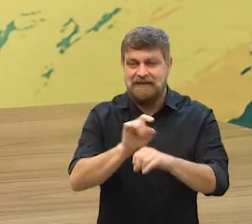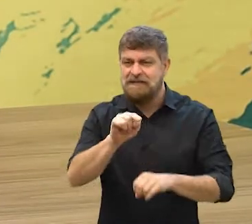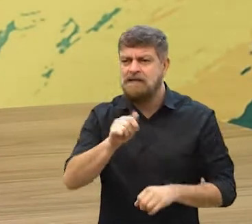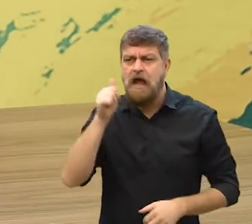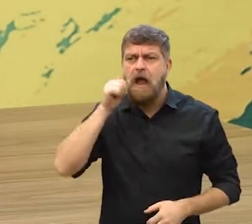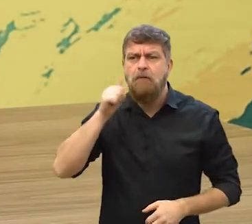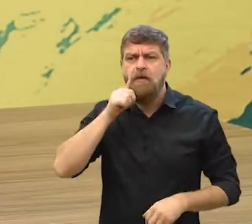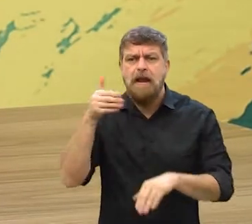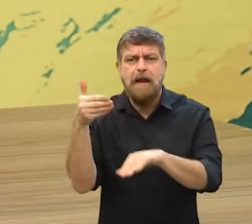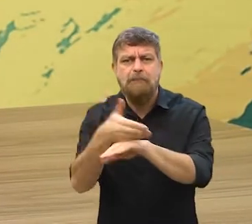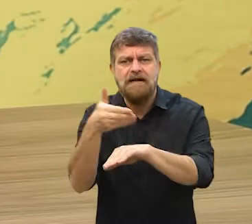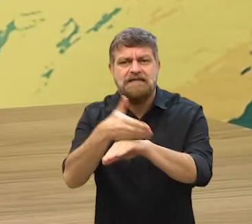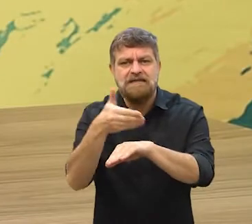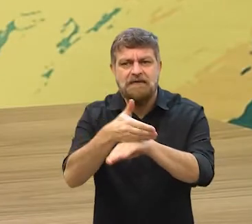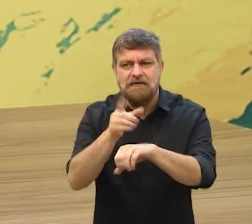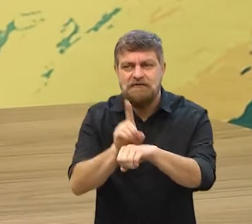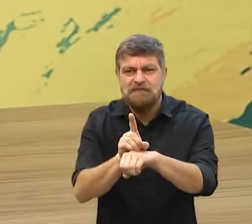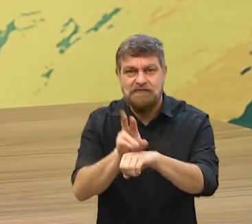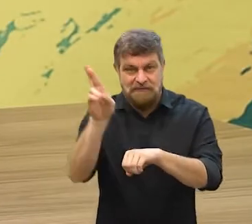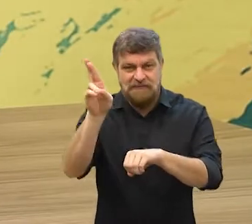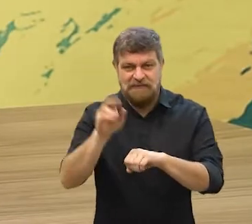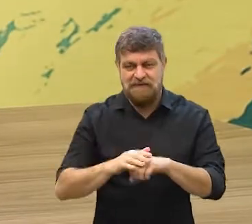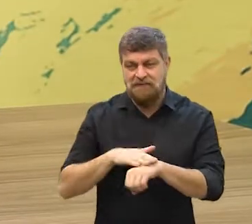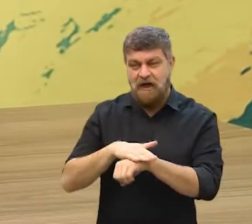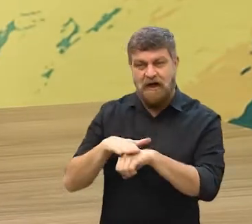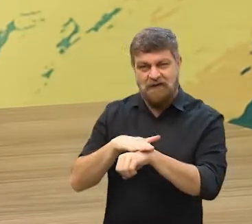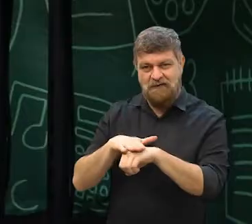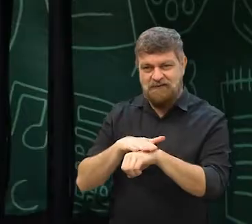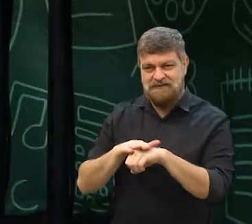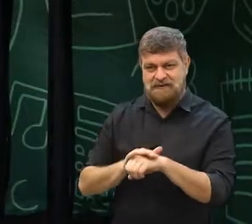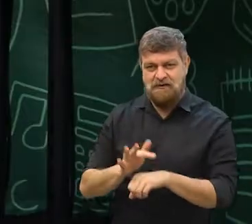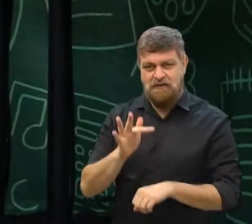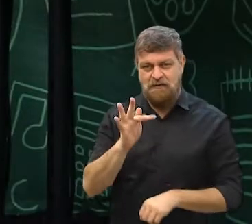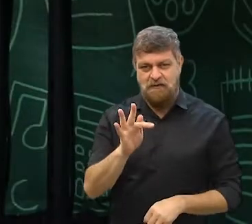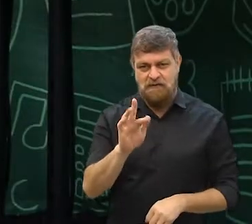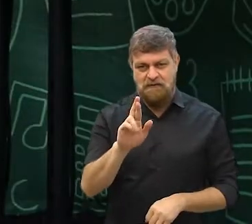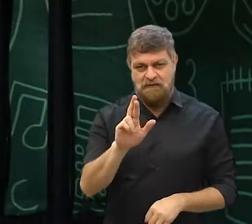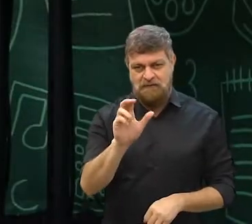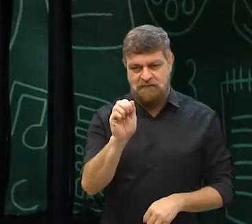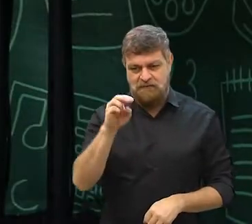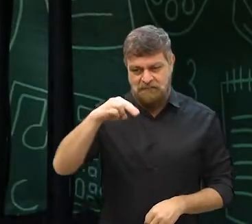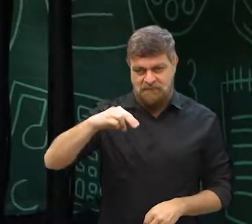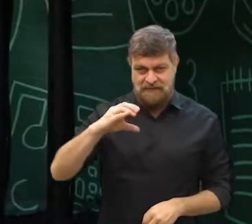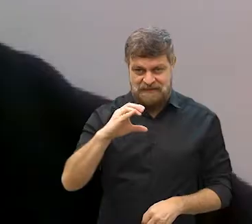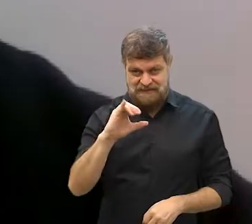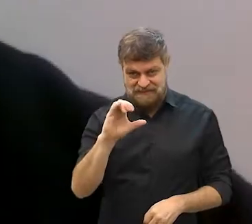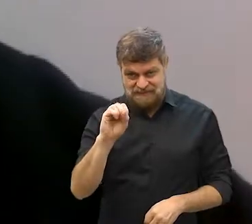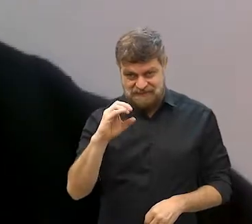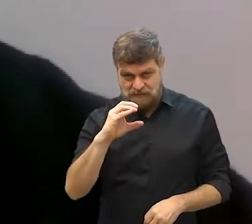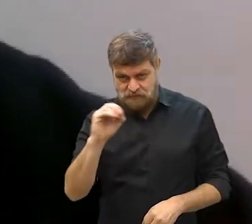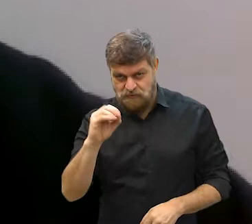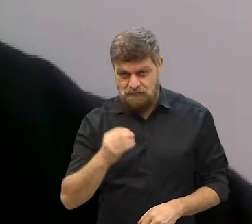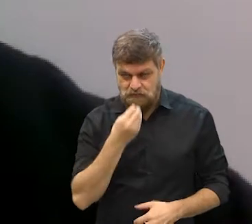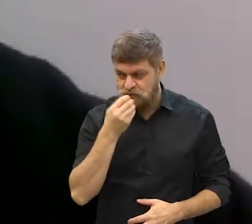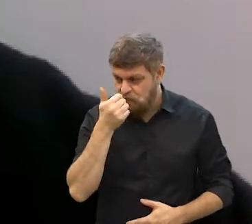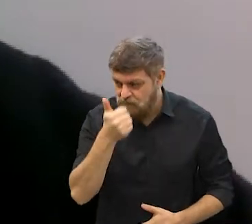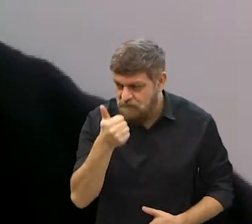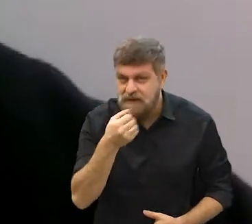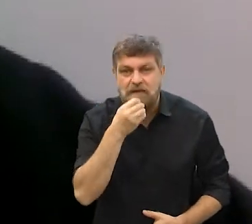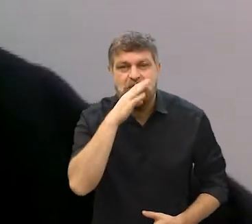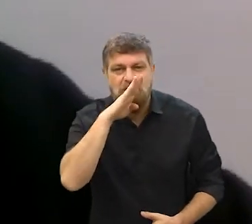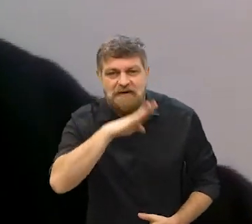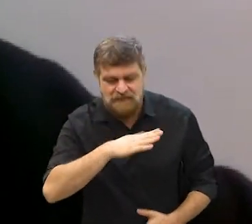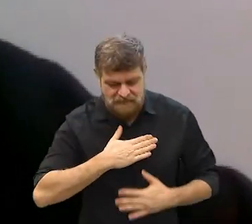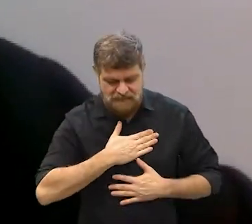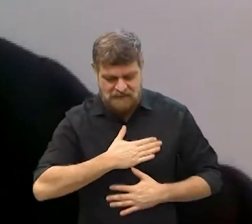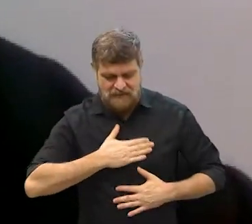vai bater um papo com o Francisco, que é professor. Tudo bem? Como vai, professor? Como é que vai, André? Boa tarde.